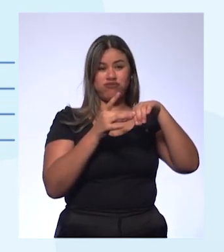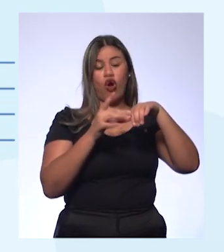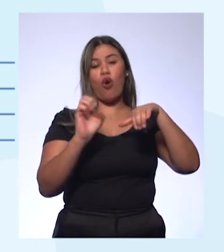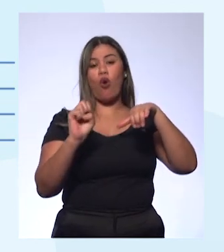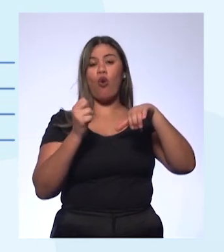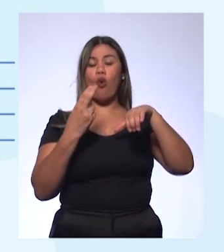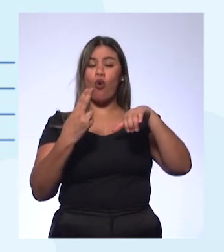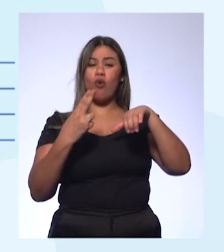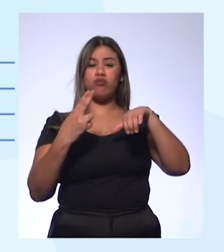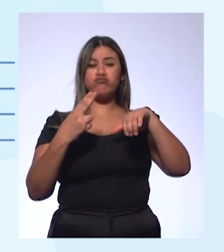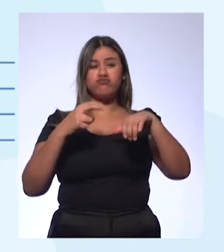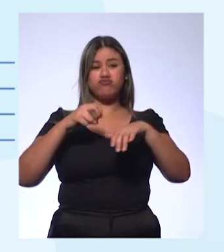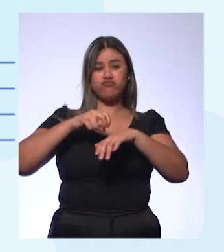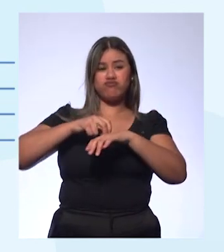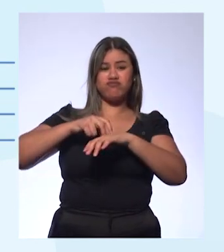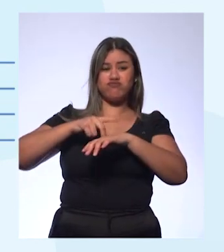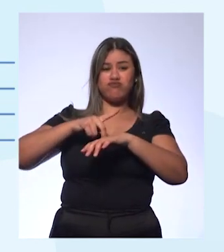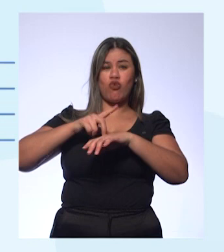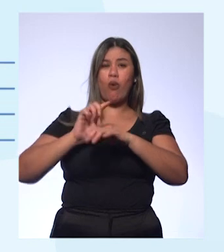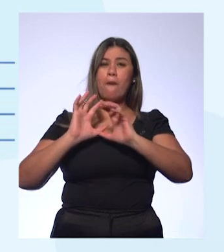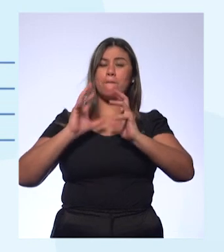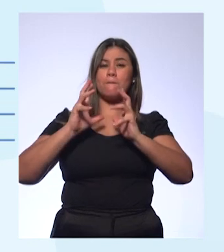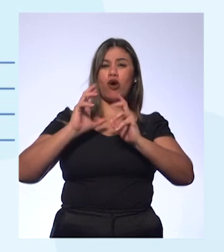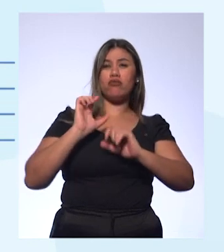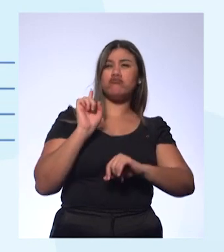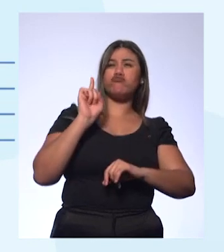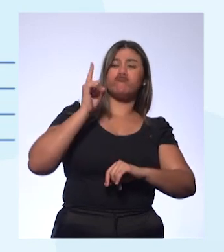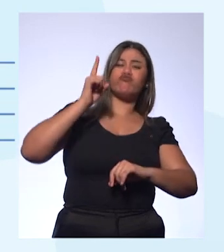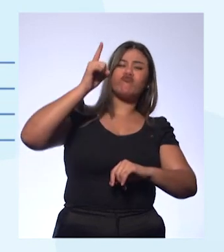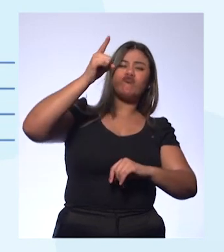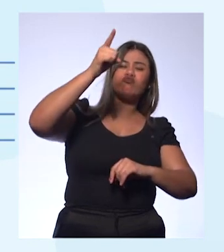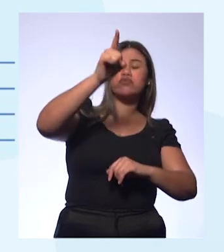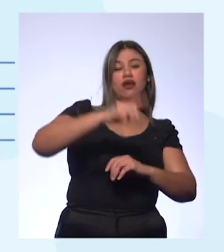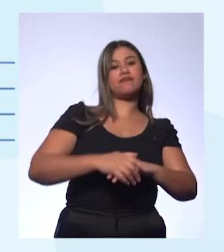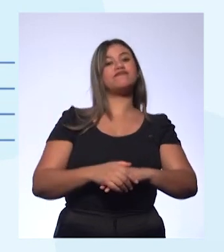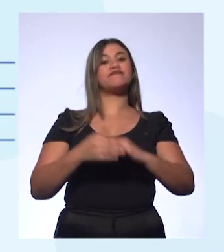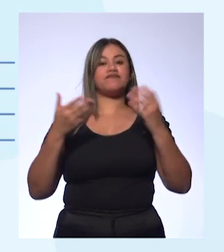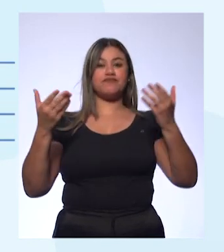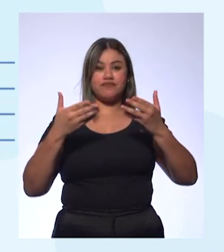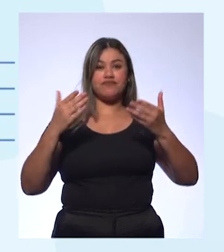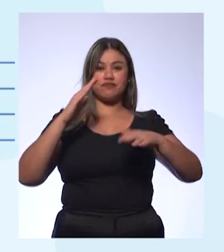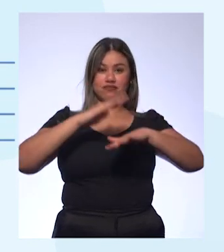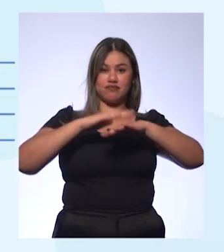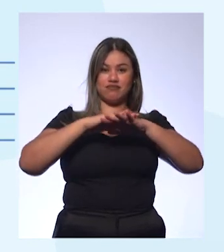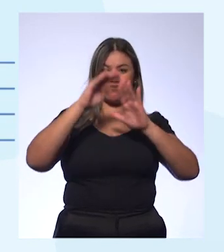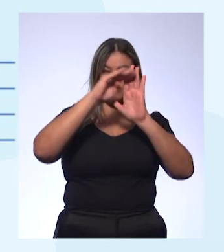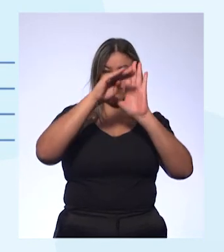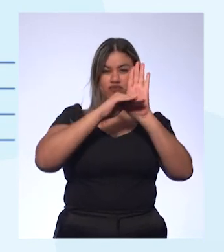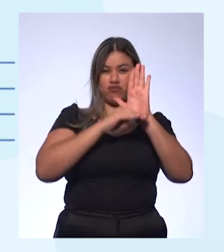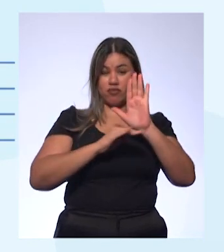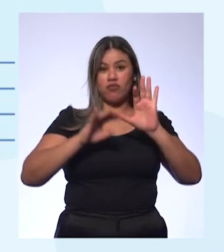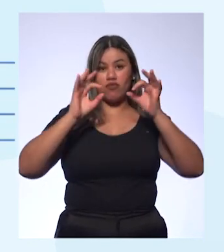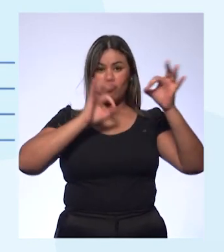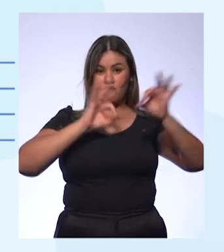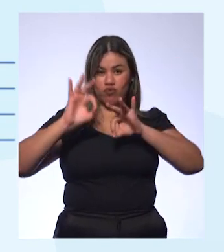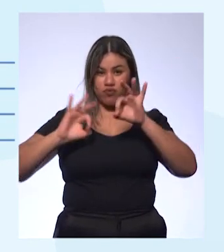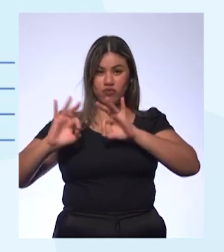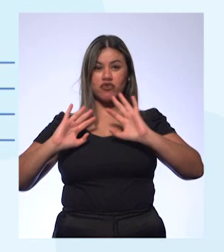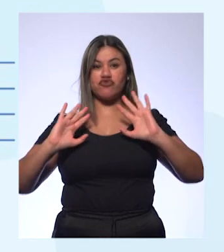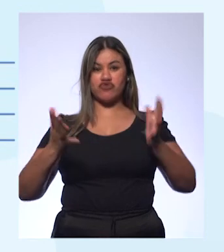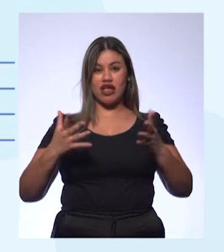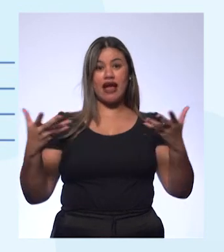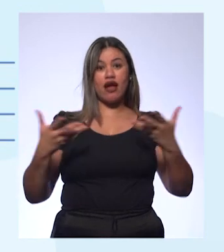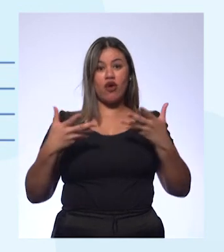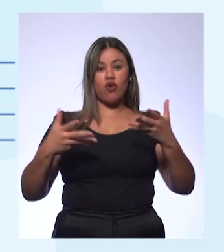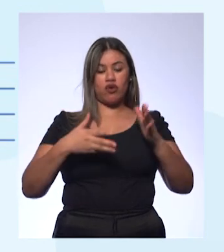como um chute que vai direto para fora do campo. Então, agora, você fez a lista dos golaços, né? Então, agora você vai fazer